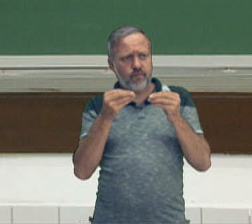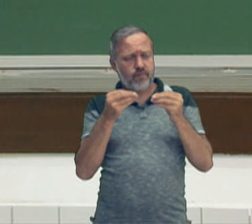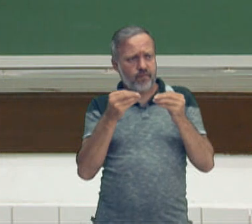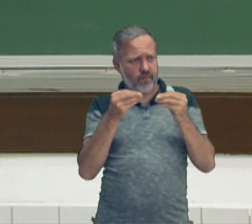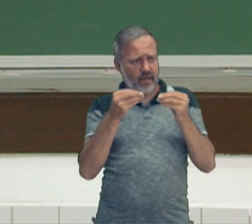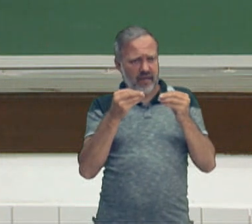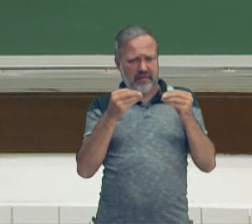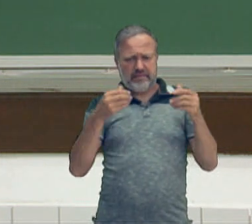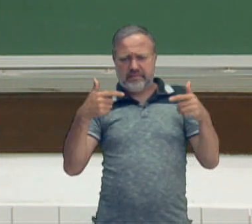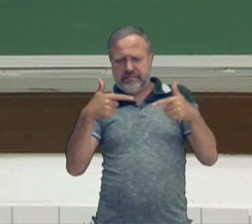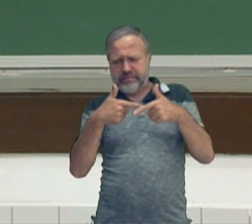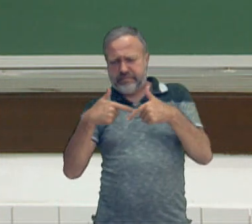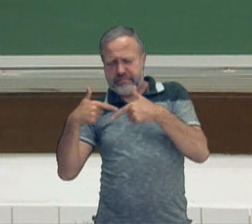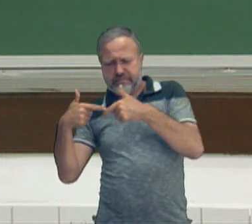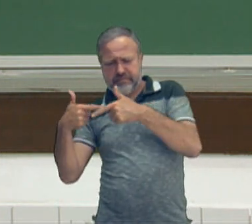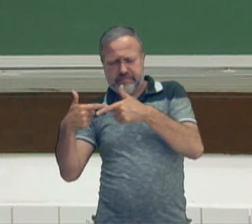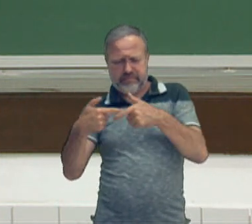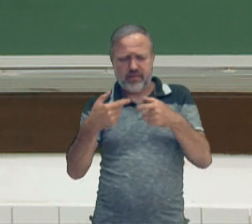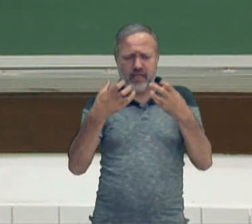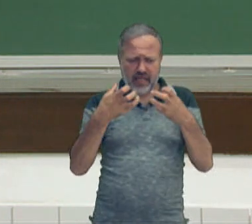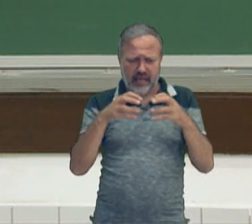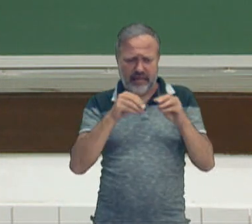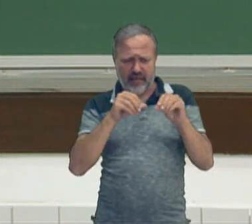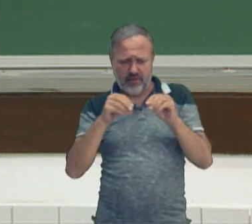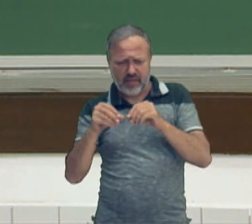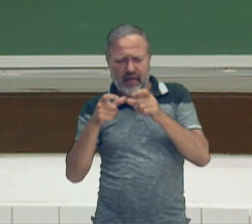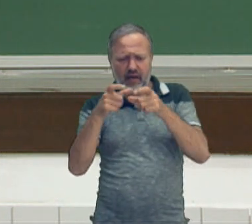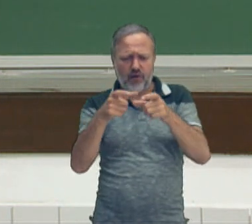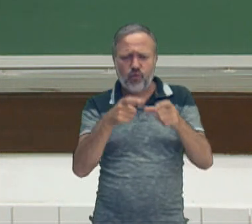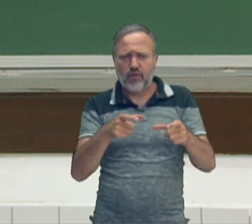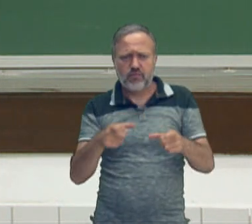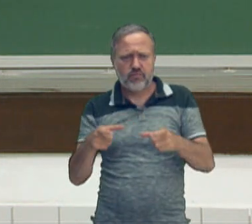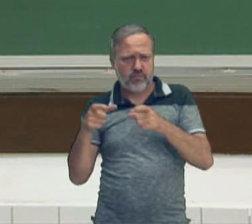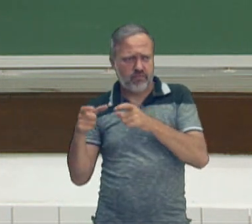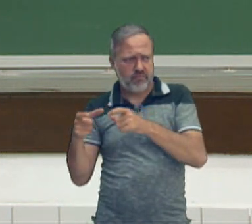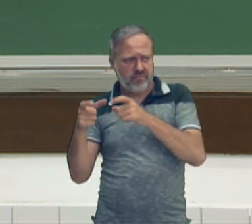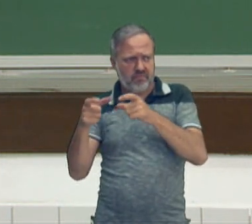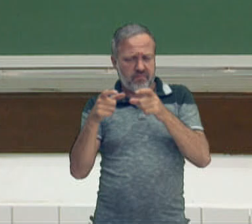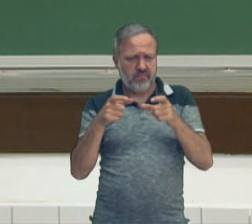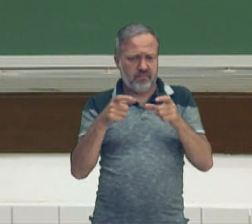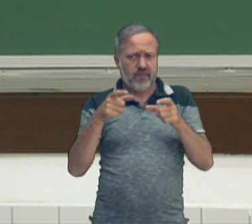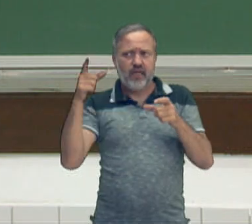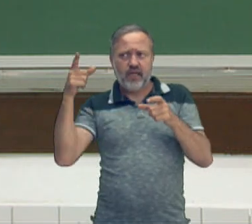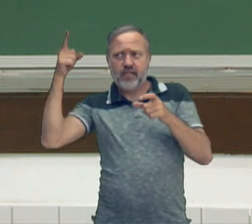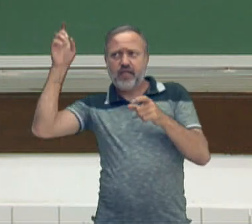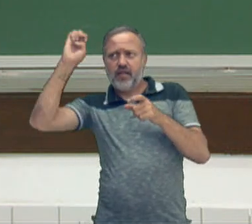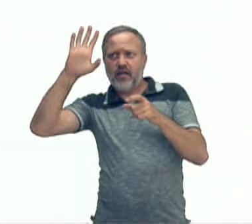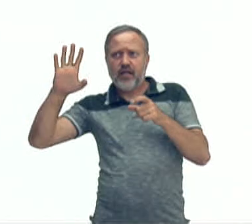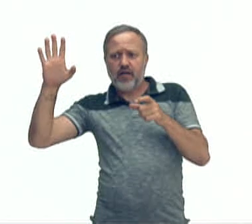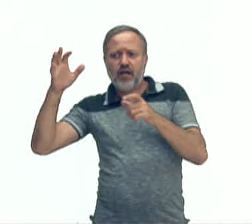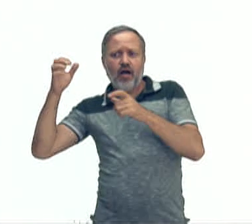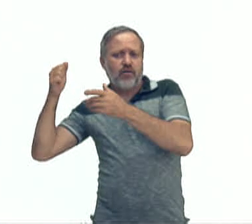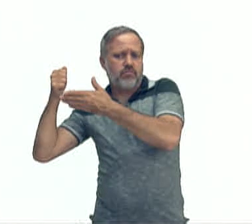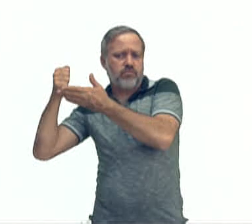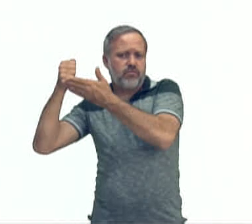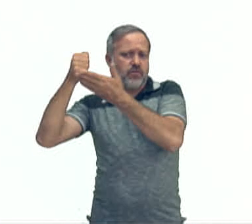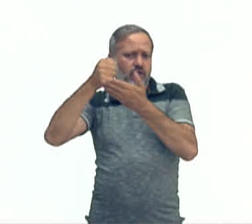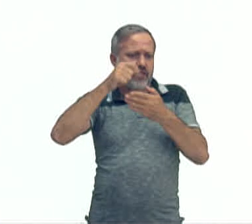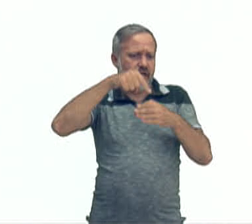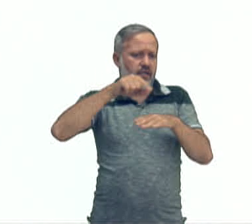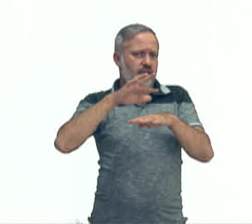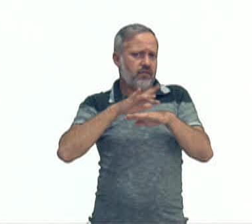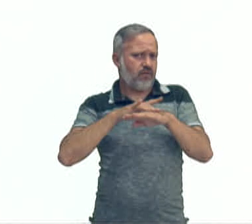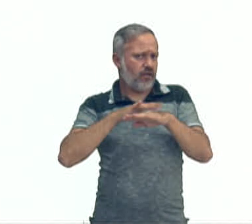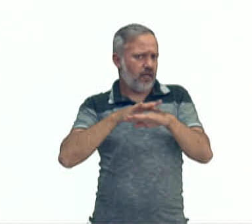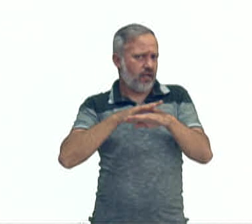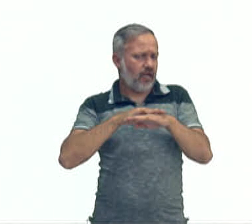terras, trouxeram com esses colonizadores que chegaram aqui, trouxeram doenças para eles e, consequentemente,